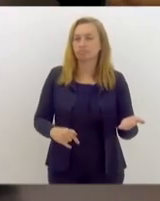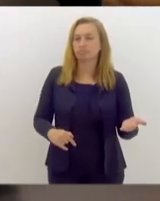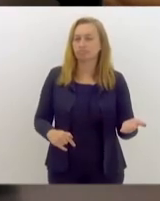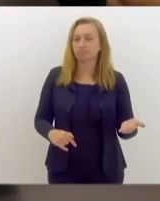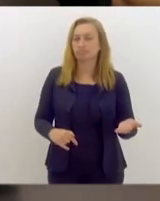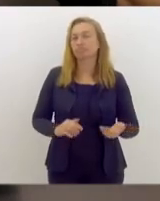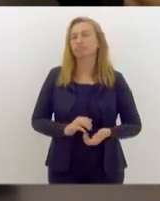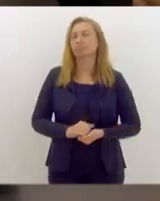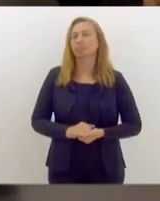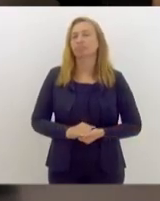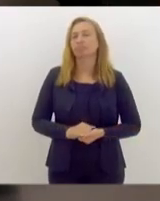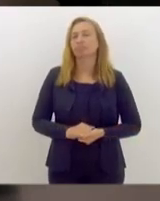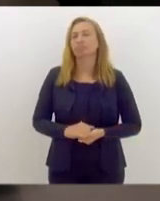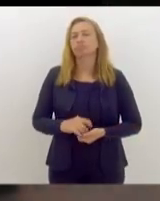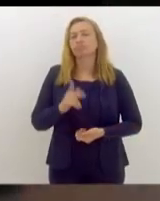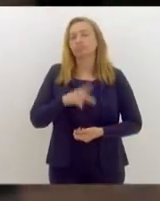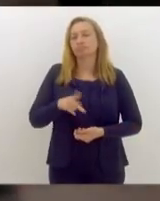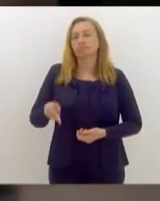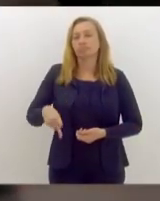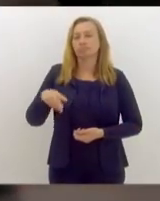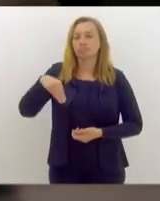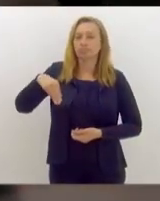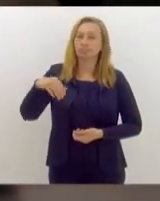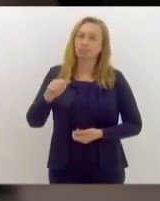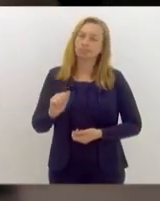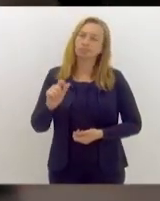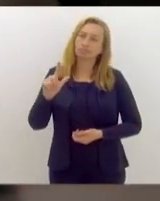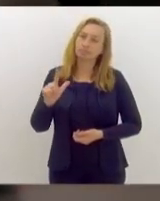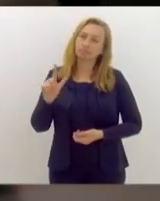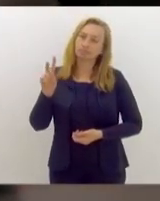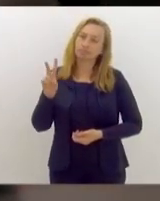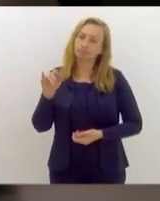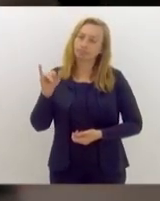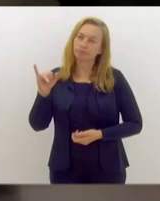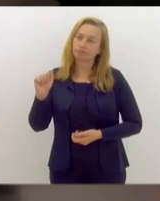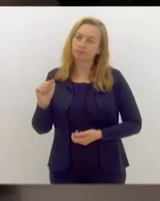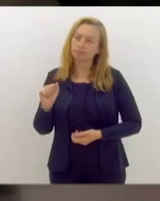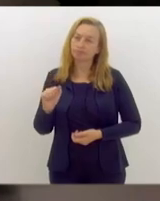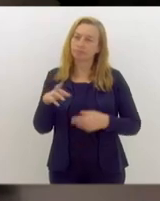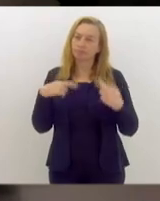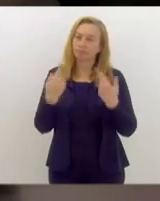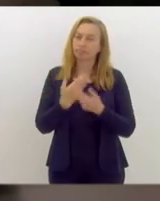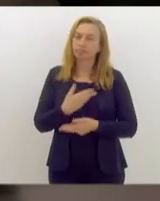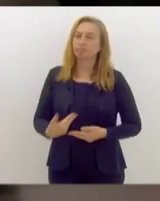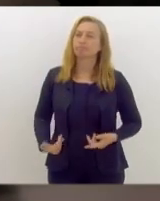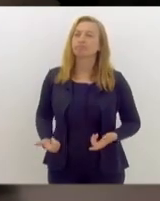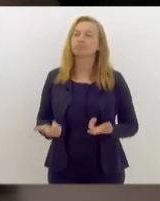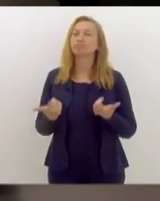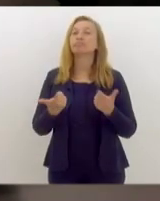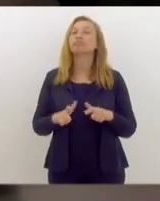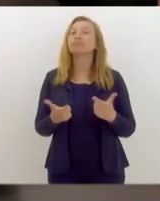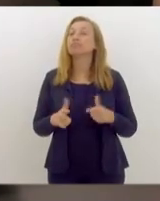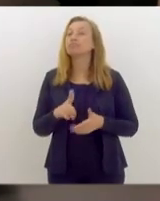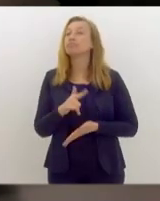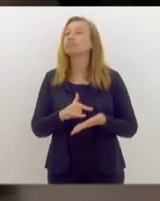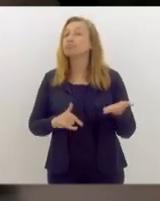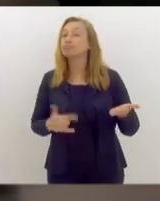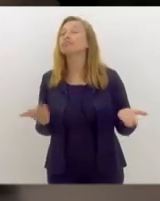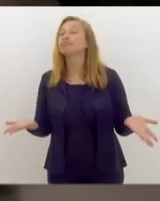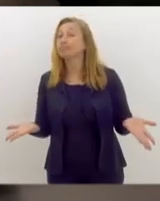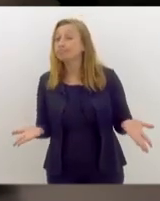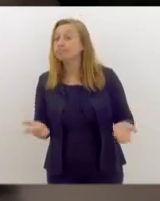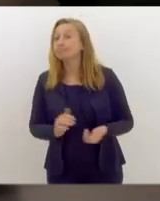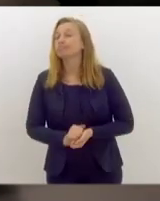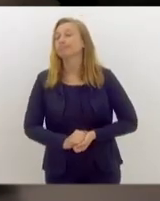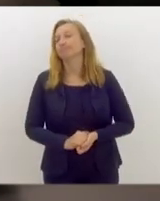ponto, como a própria professora Malvina lembrou, que foi preciso fazer uma audiência pública. Da onde está a minuta do plano? Então, acho